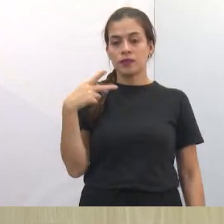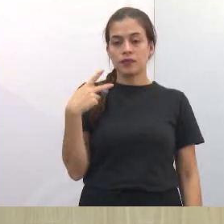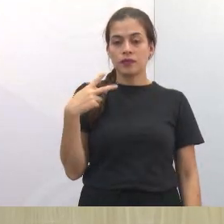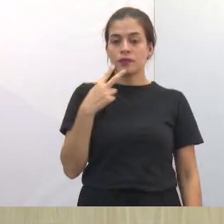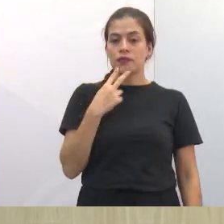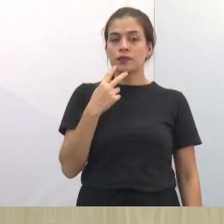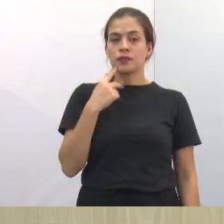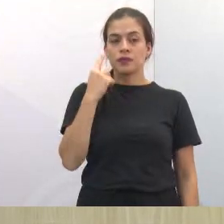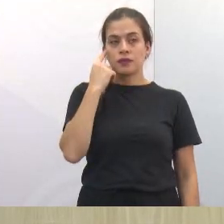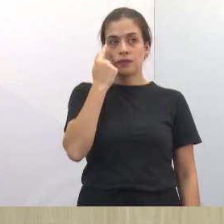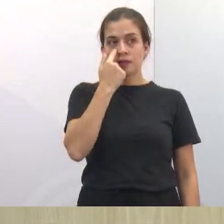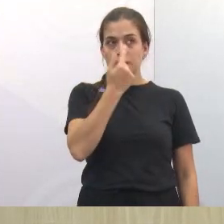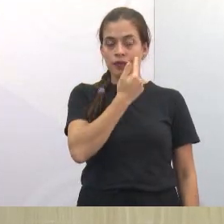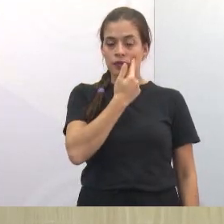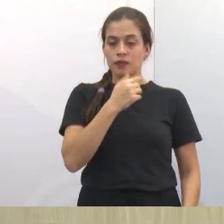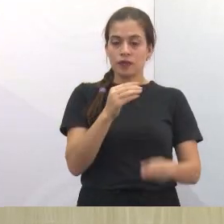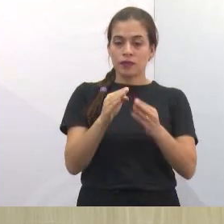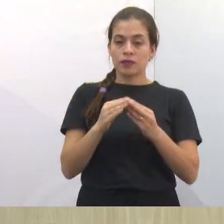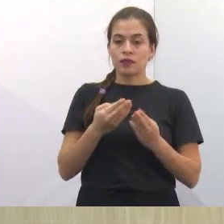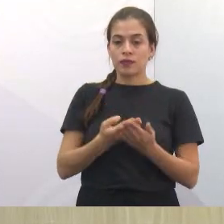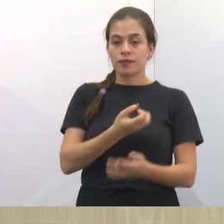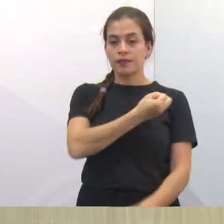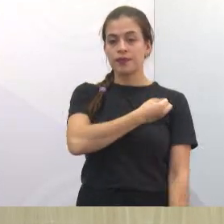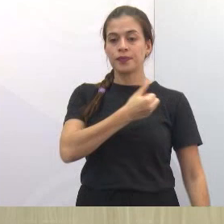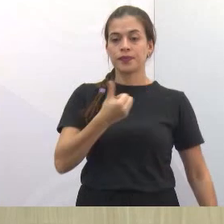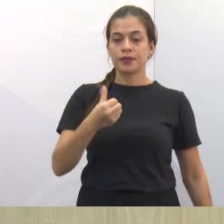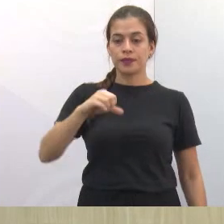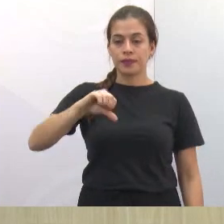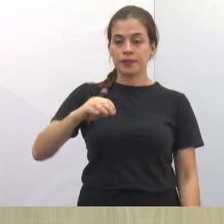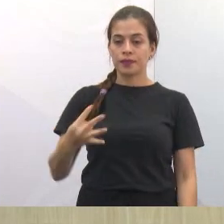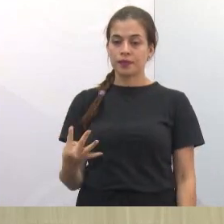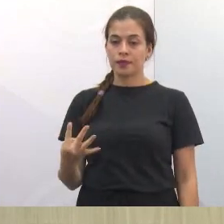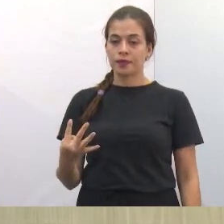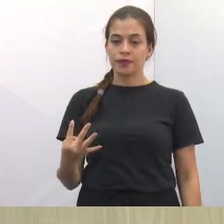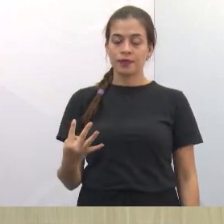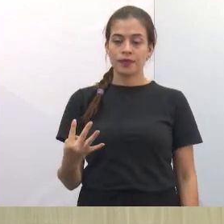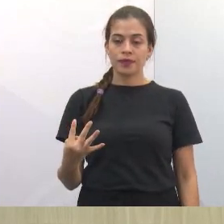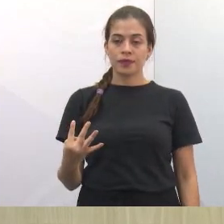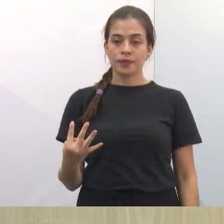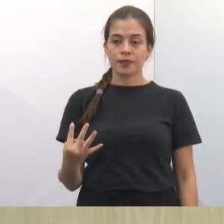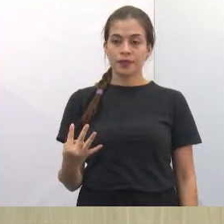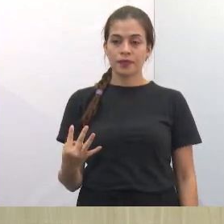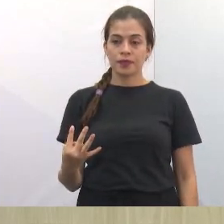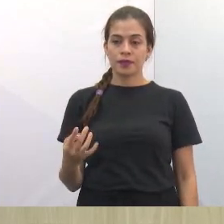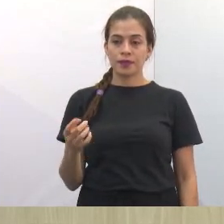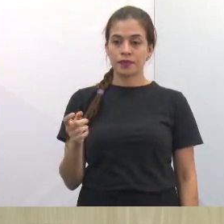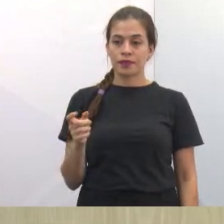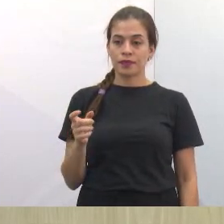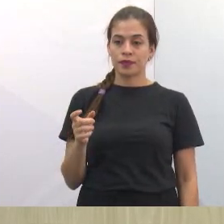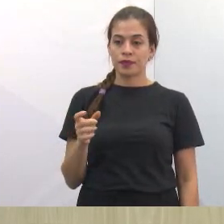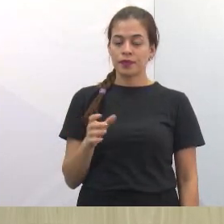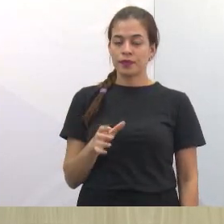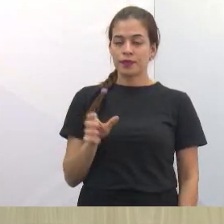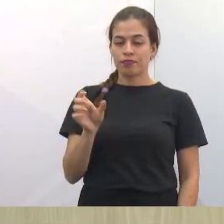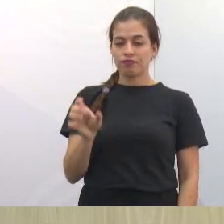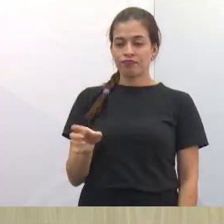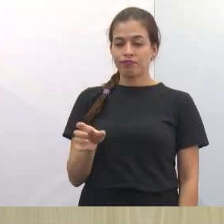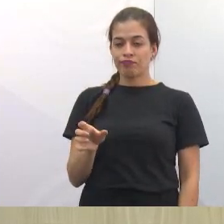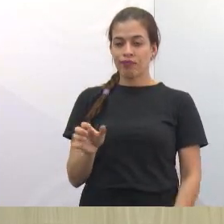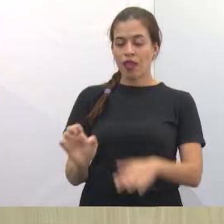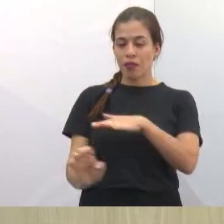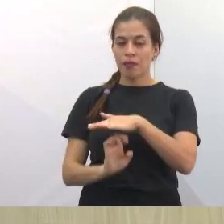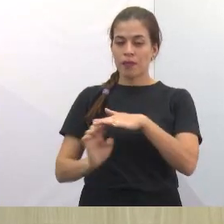Melua. Requerimento 194. A concessionária Rota das